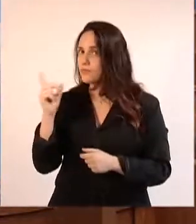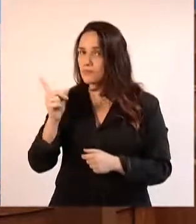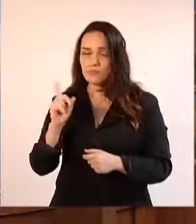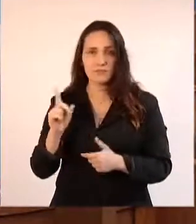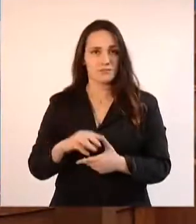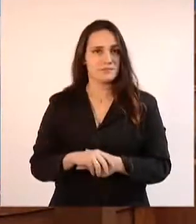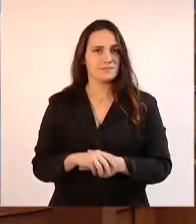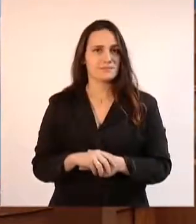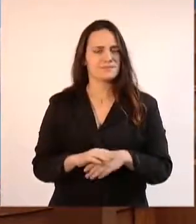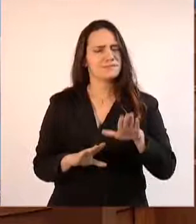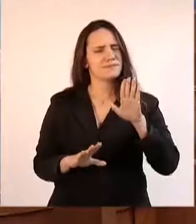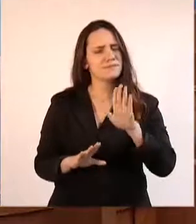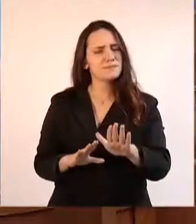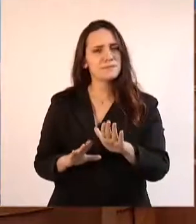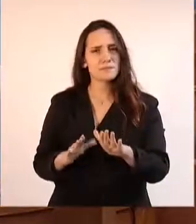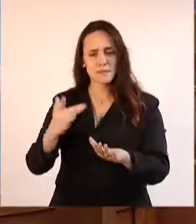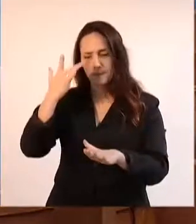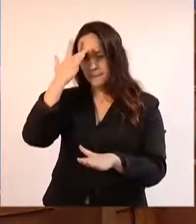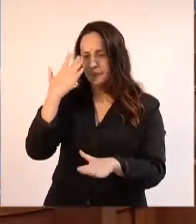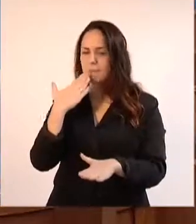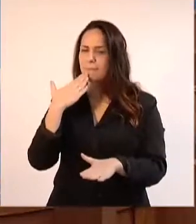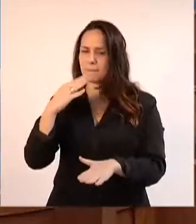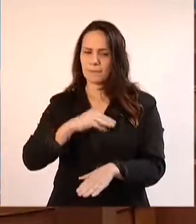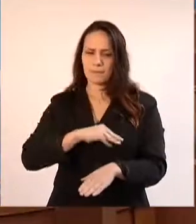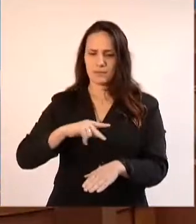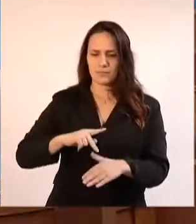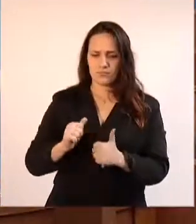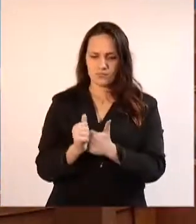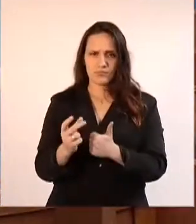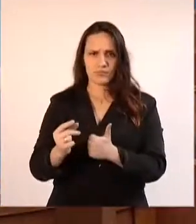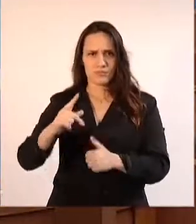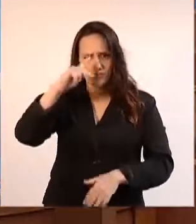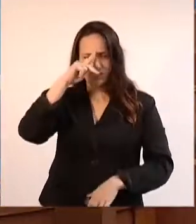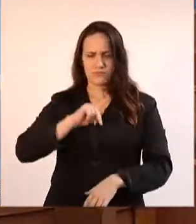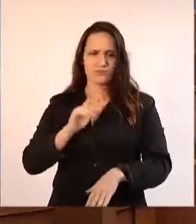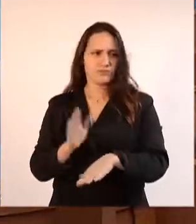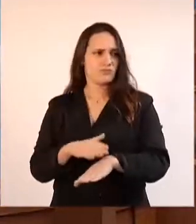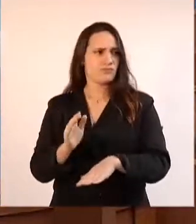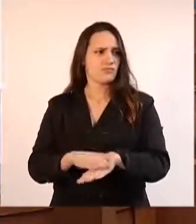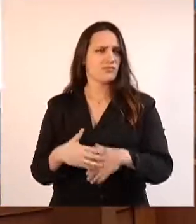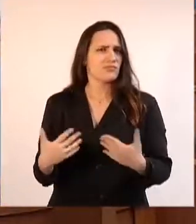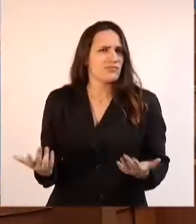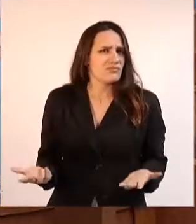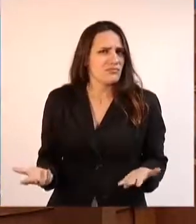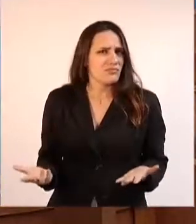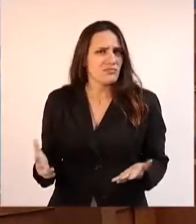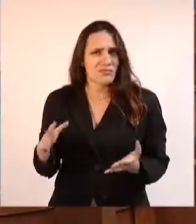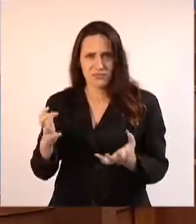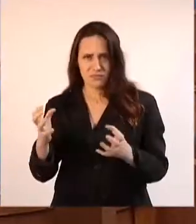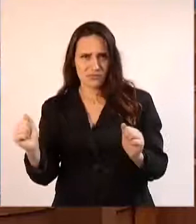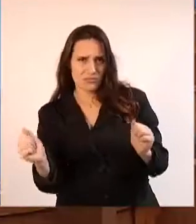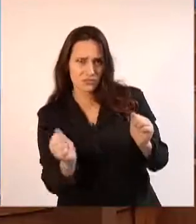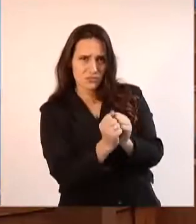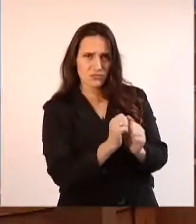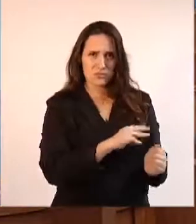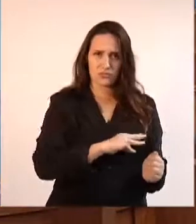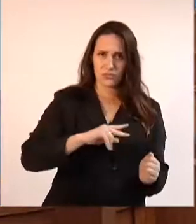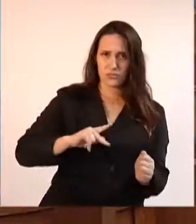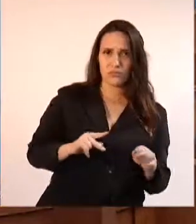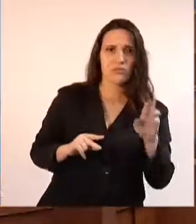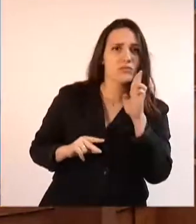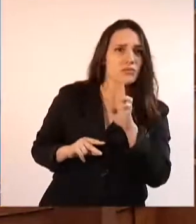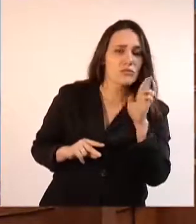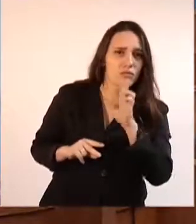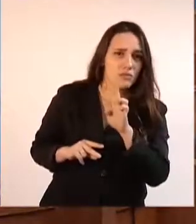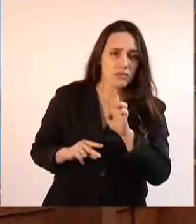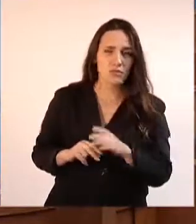Quem reivindica a autonomia do Ministério Público de Contas quer associá-lo ao Ministério Público de